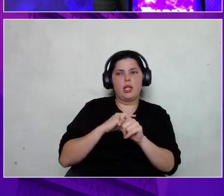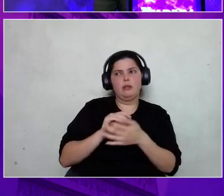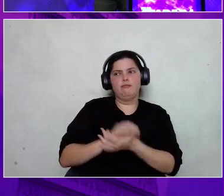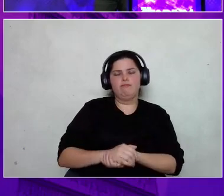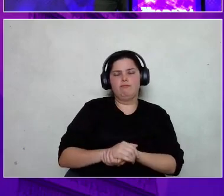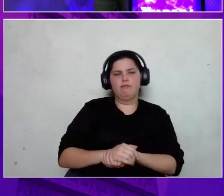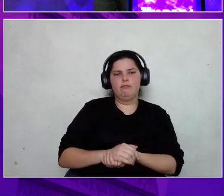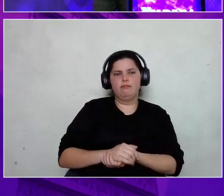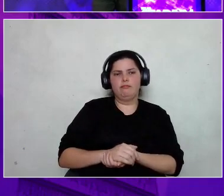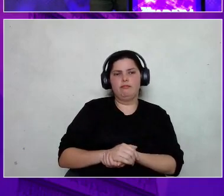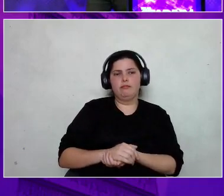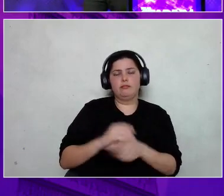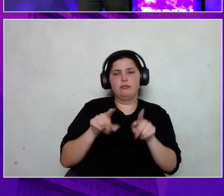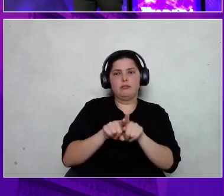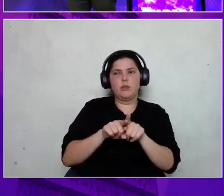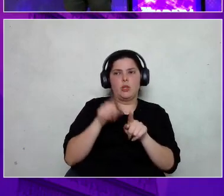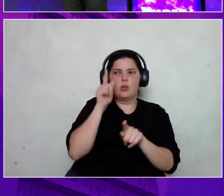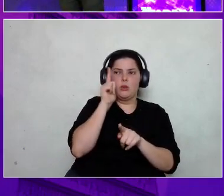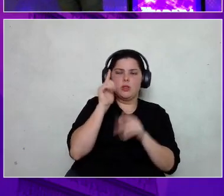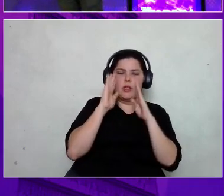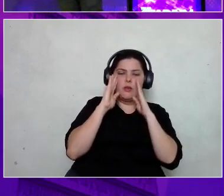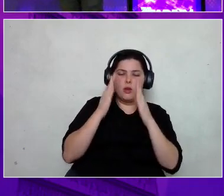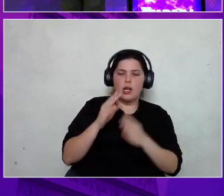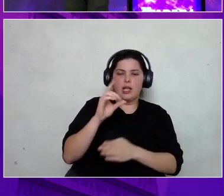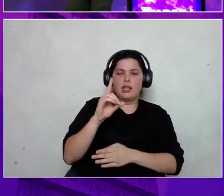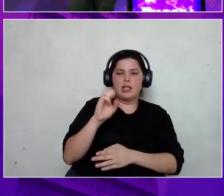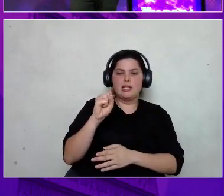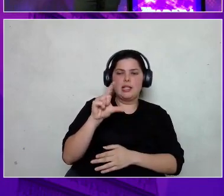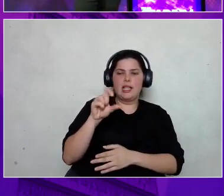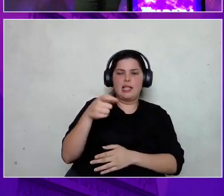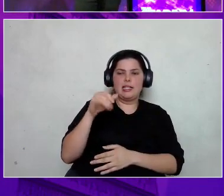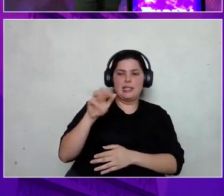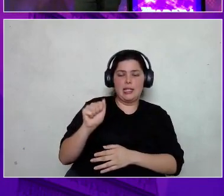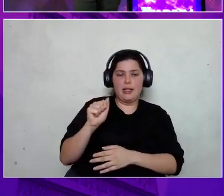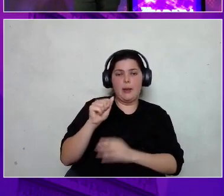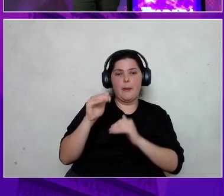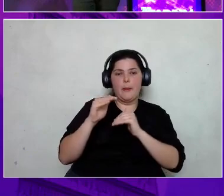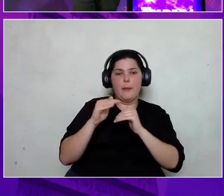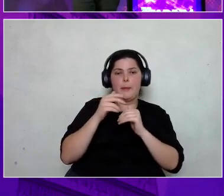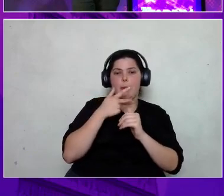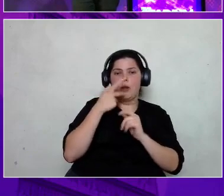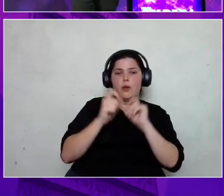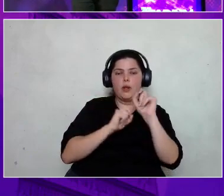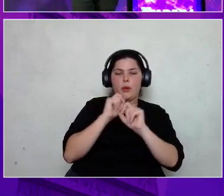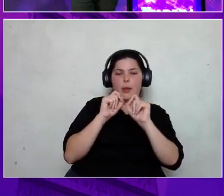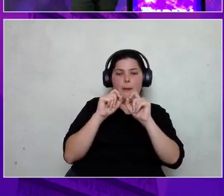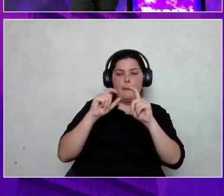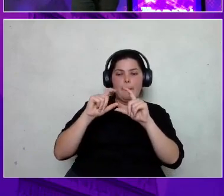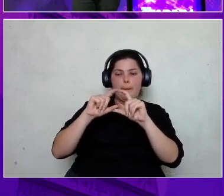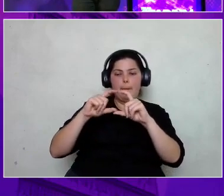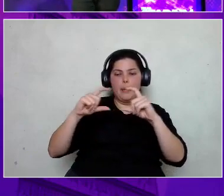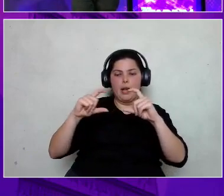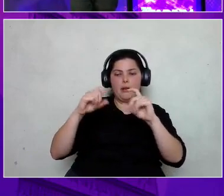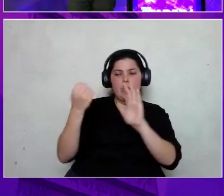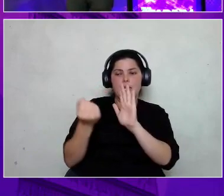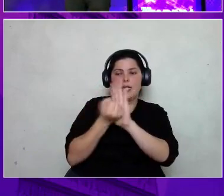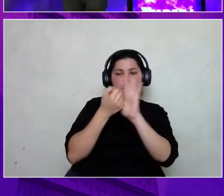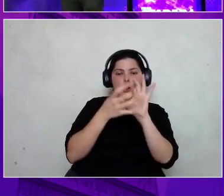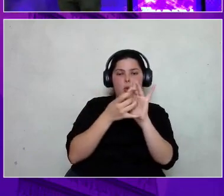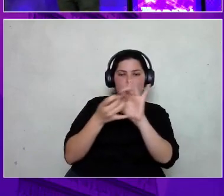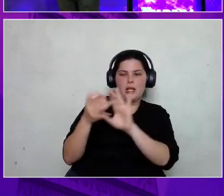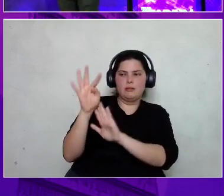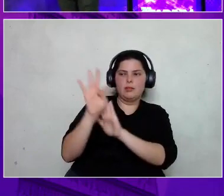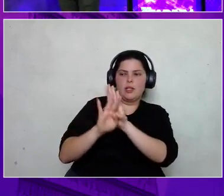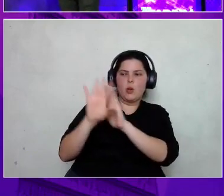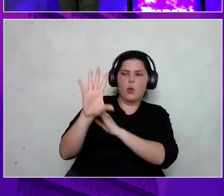dislexia. Então, a melhor prática é trazer palavras, símbolos, contextos que complementem uma coisa